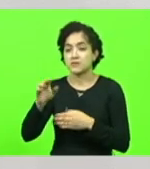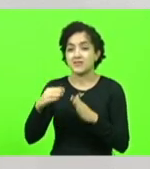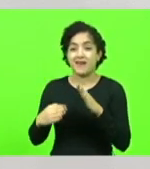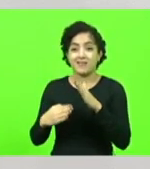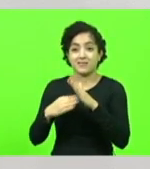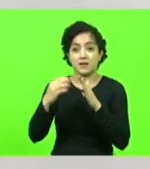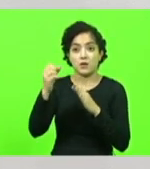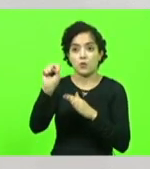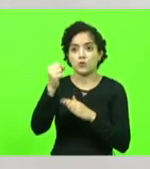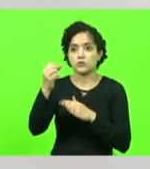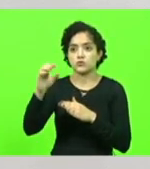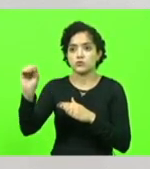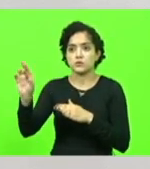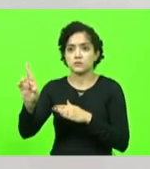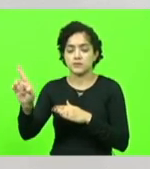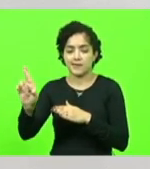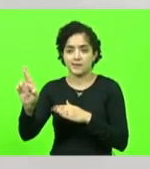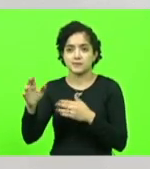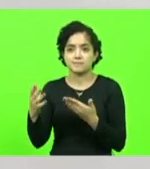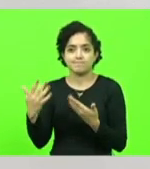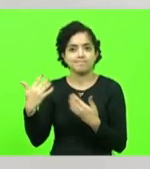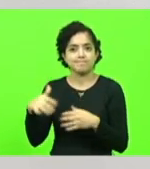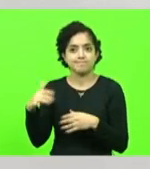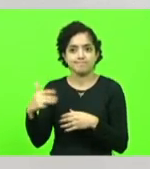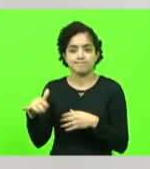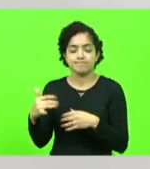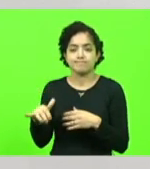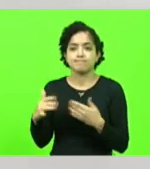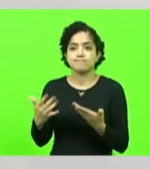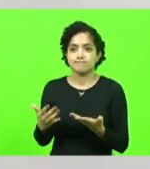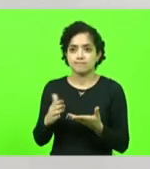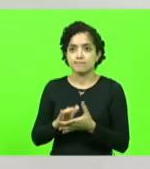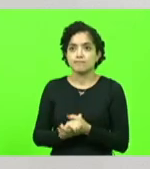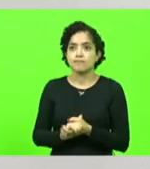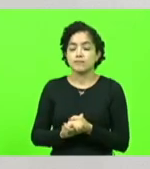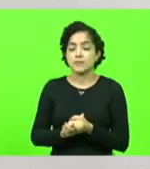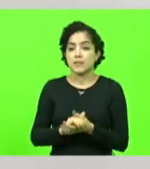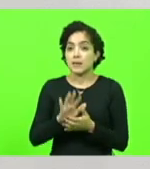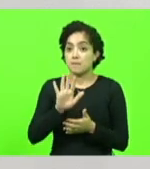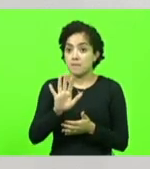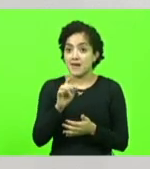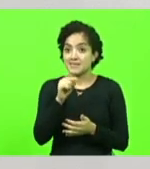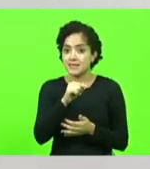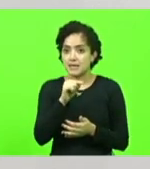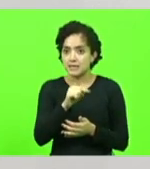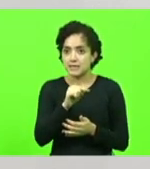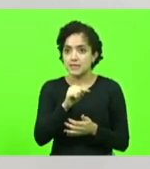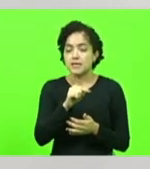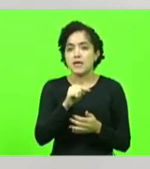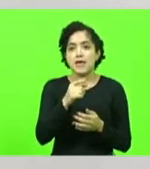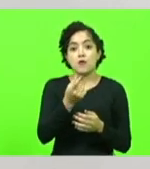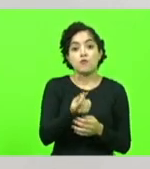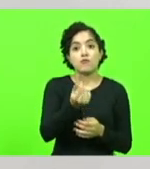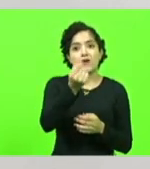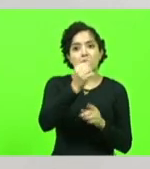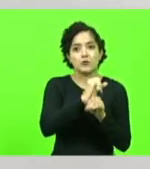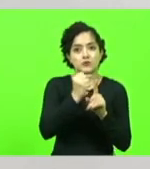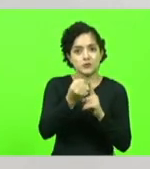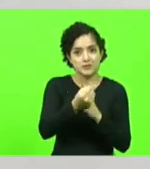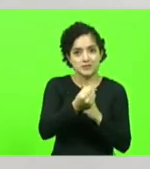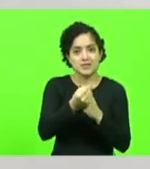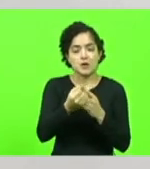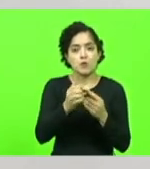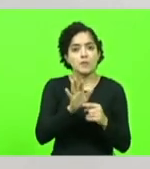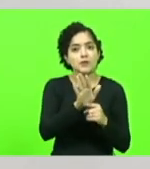800. Esse castrabus, por exemplo, da Kátia Chubassi, ela vai para um valor social para ajudar, para